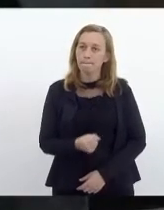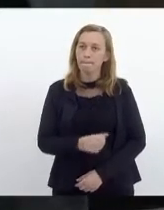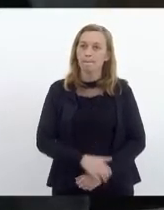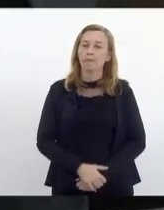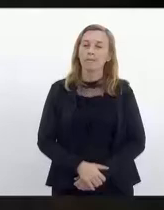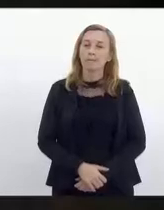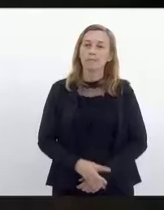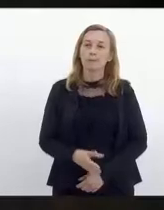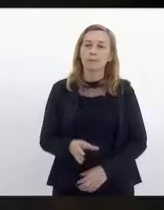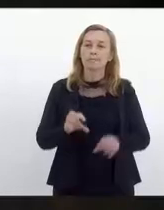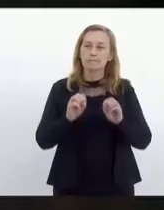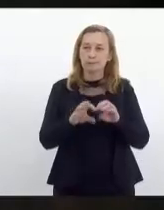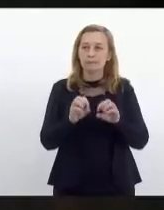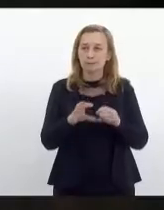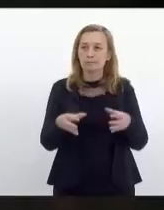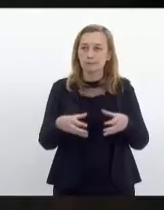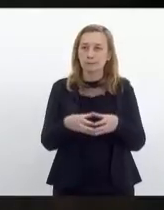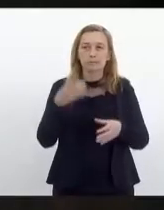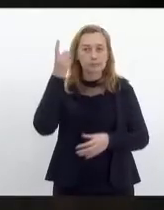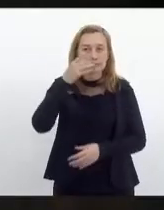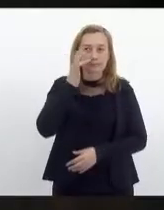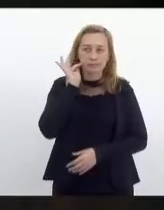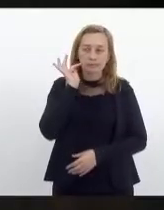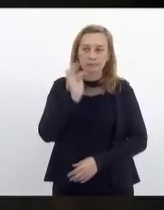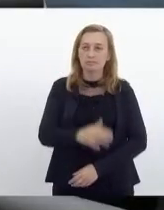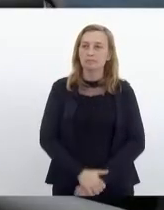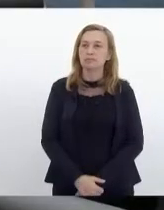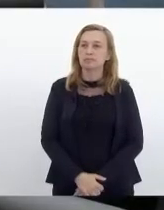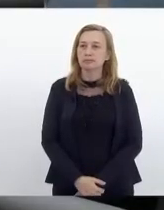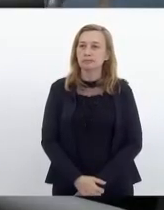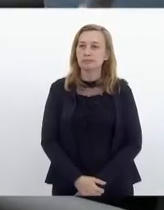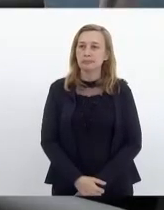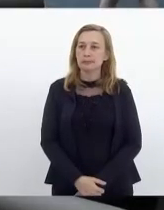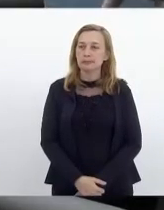Na Comissão de Educação, deputado Flávio Serafim.